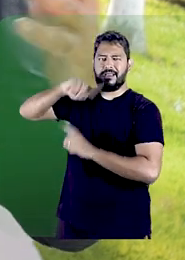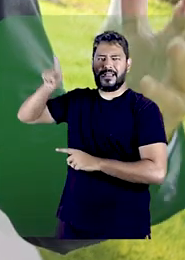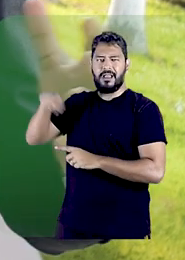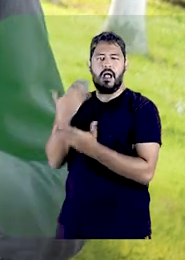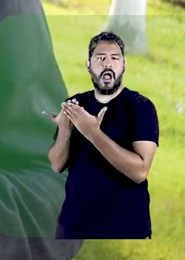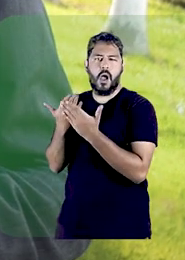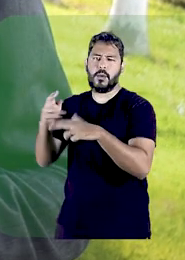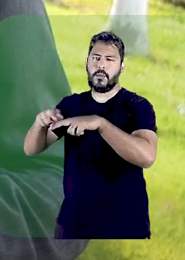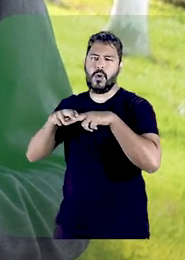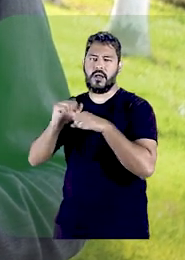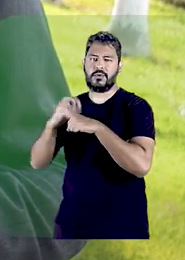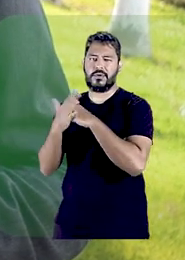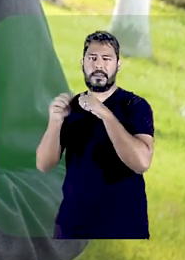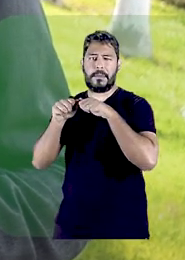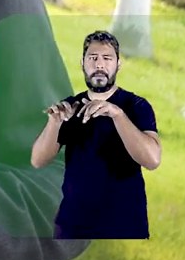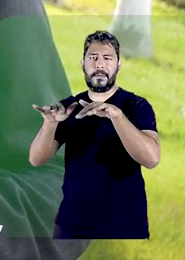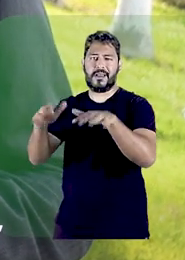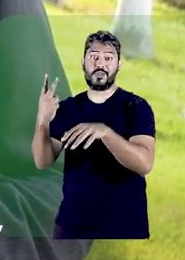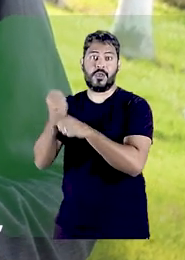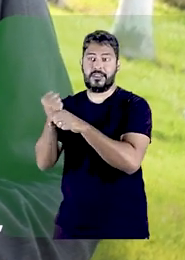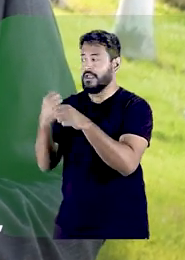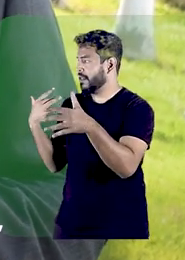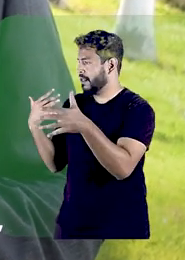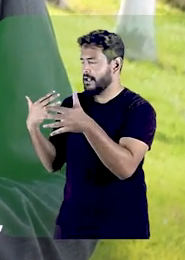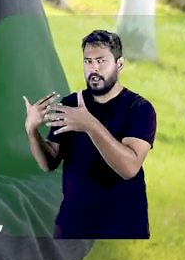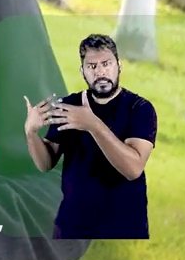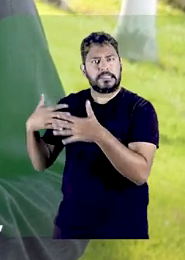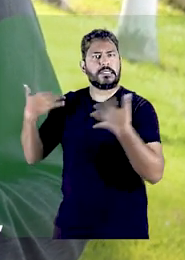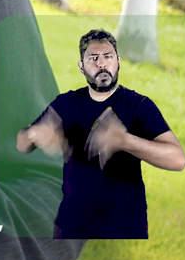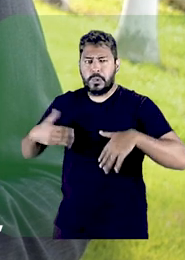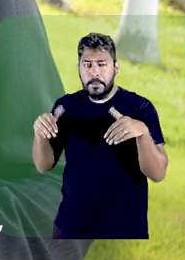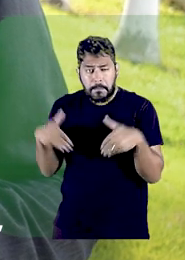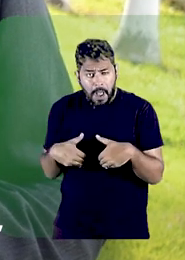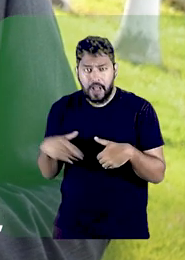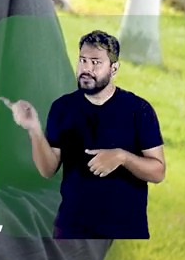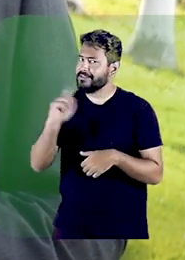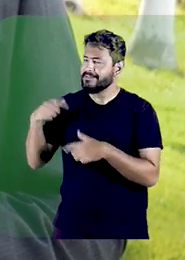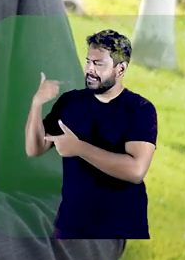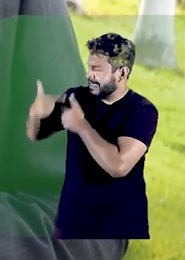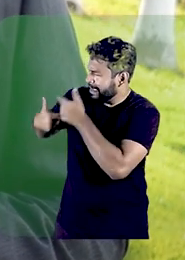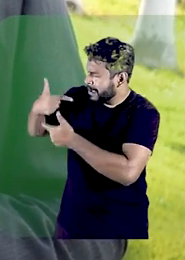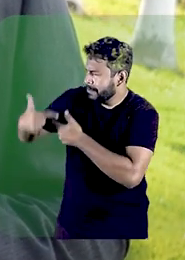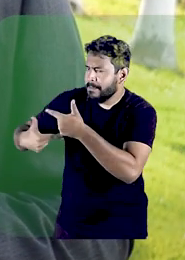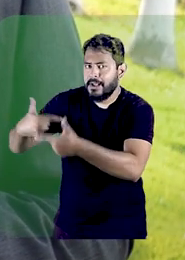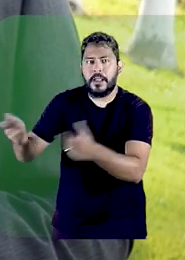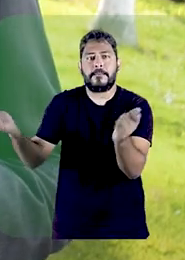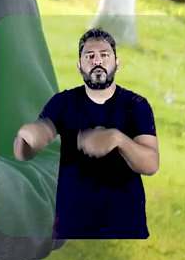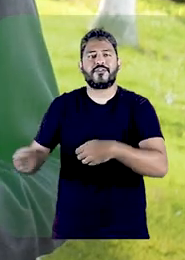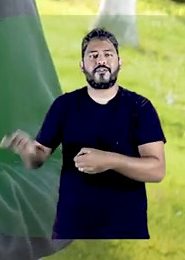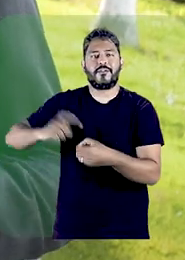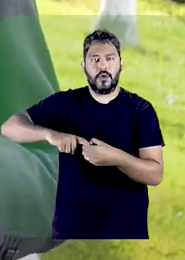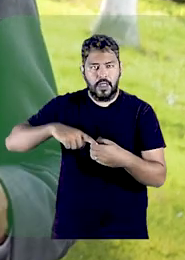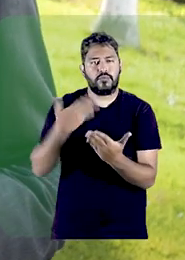conta da escalada da pandemia, há 2 anos, estamos trabalhando para tornar este momento possível, com toda a segurança necessária.